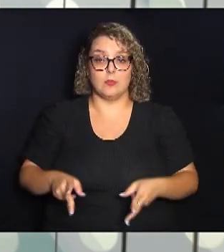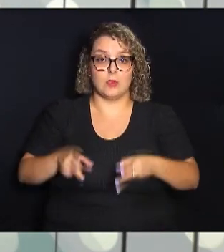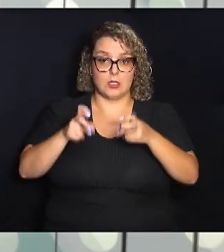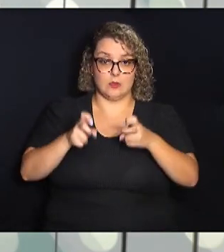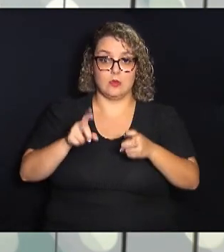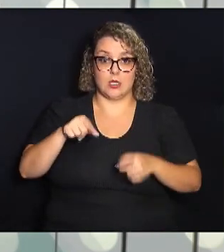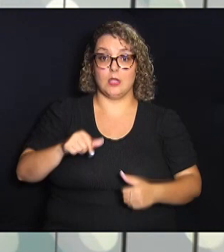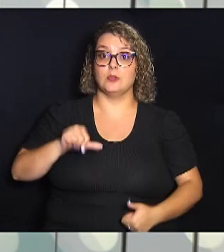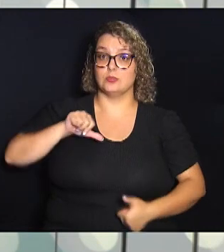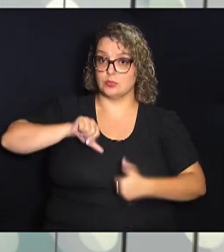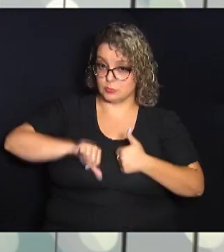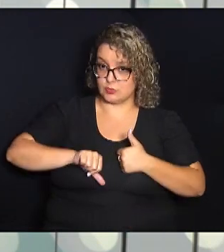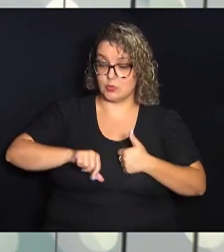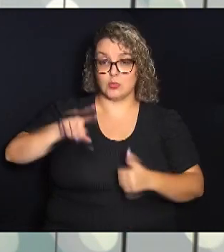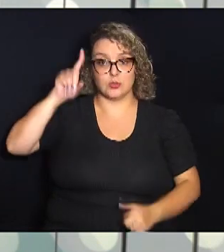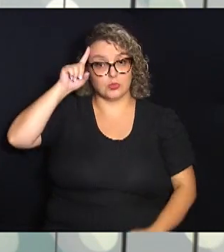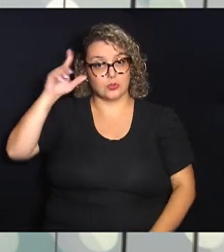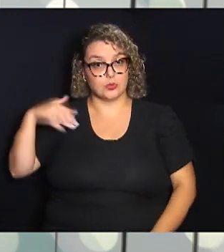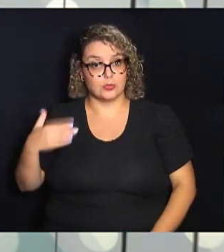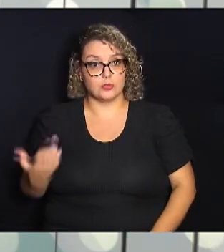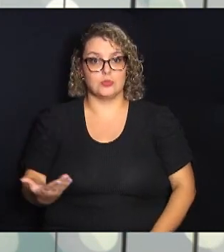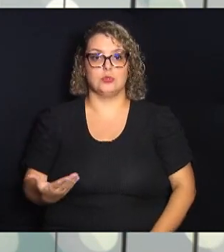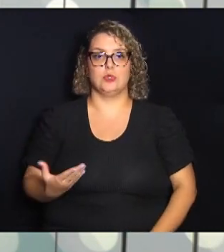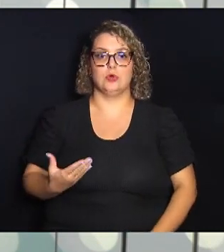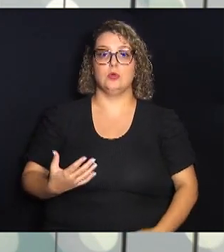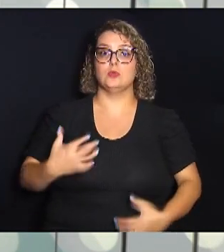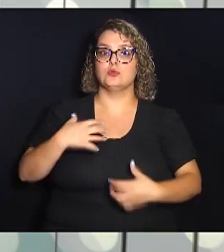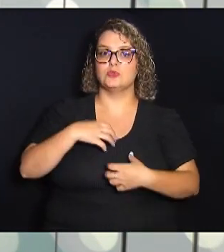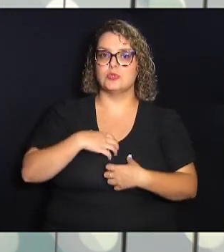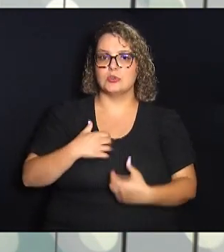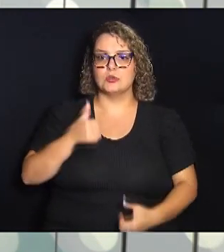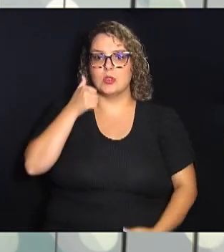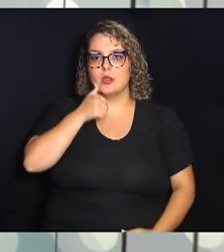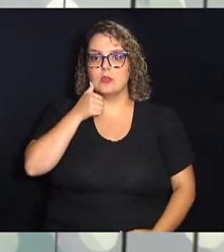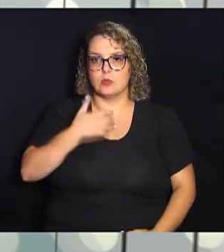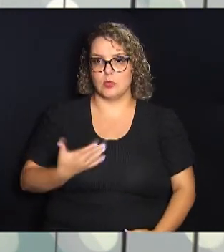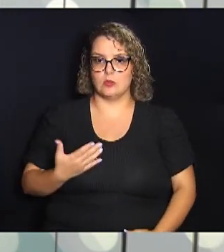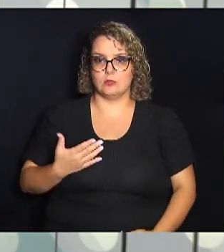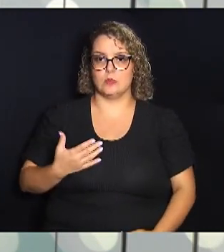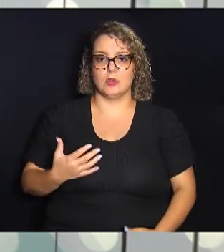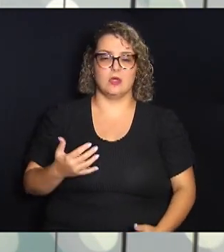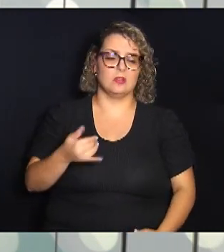no humor. No dia a dia, o estado de humor da mulher, ele intercala